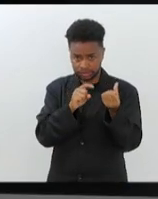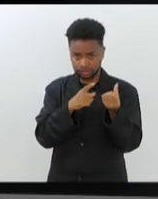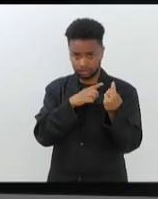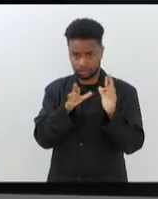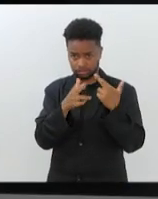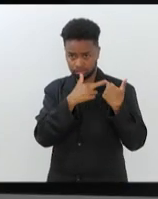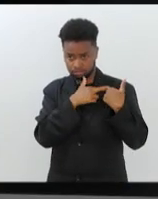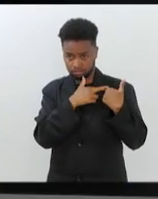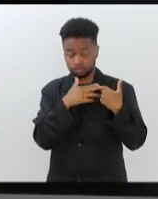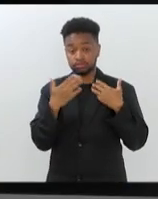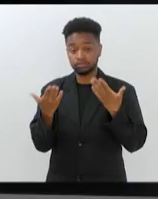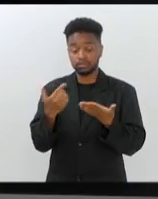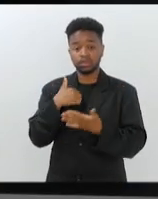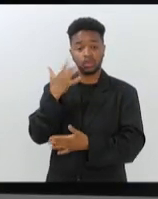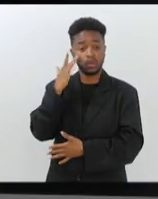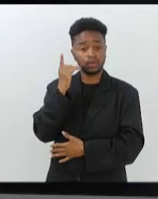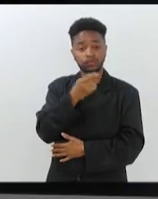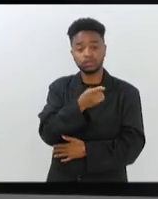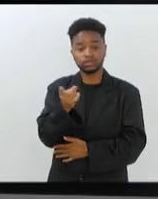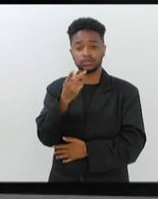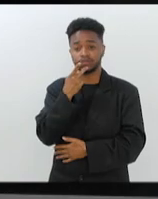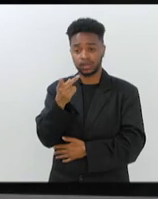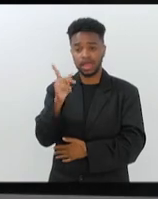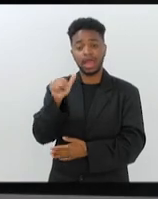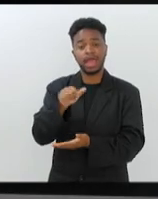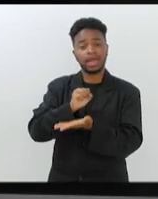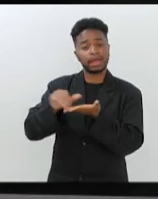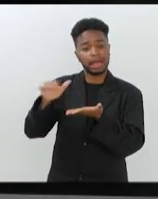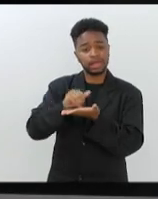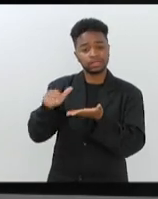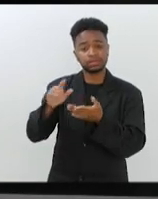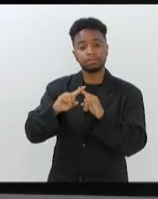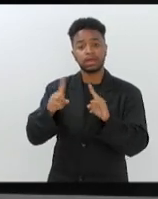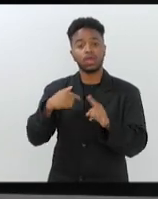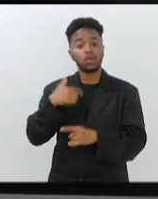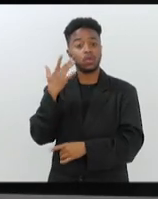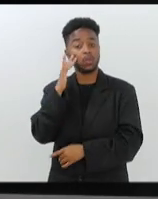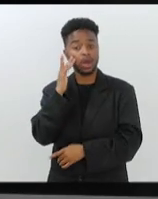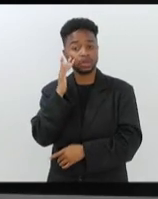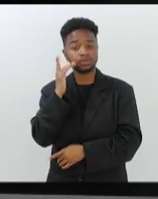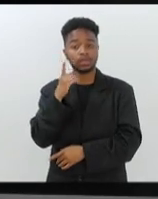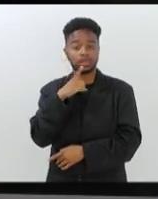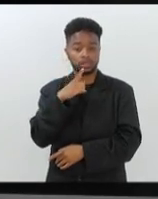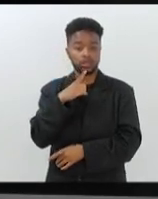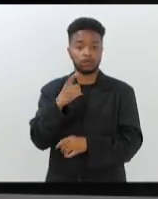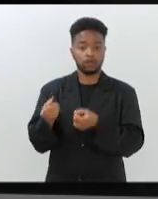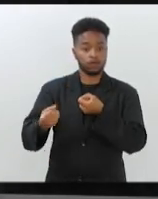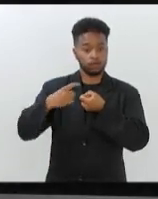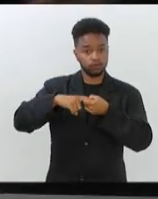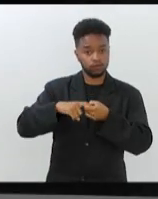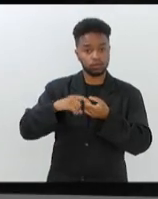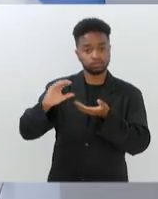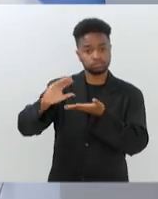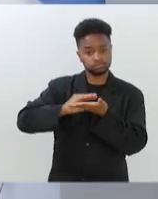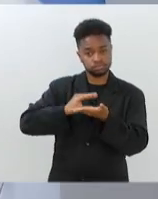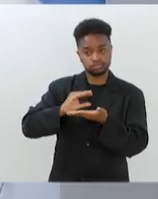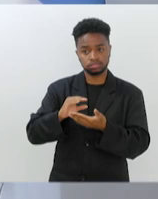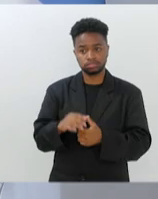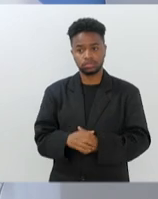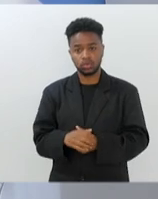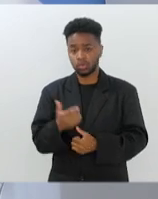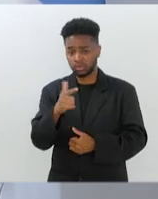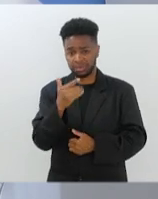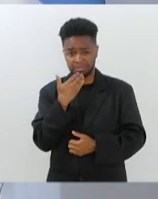acho que assim os senhores Estão dizendo que é uma gastança eu acho que é tem um retorno não a senhora não recebeu nenhum outro